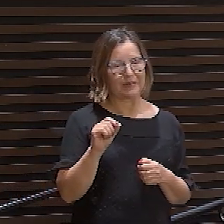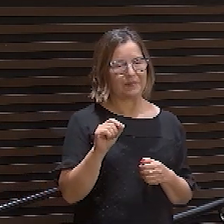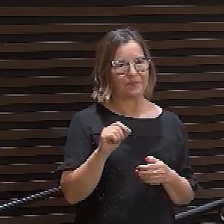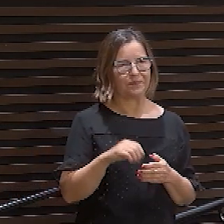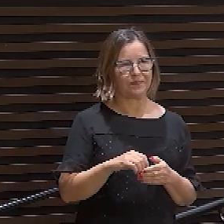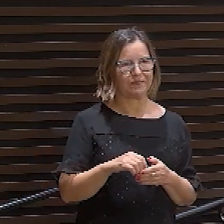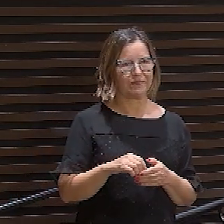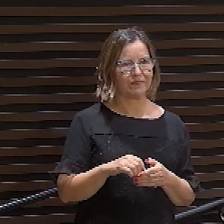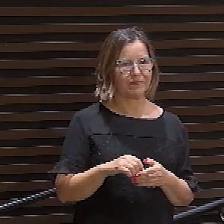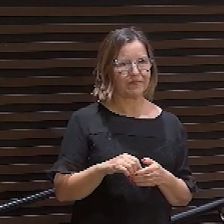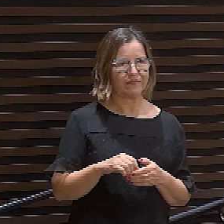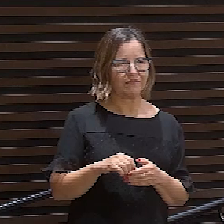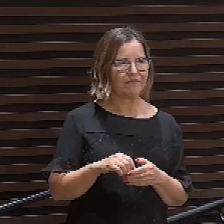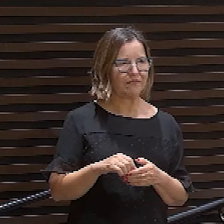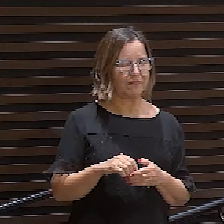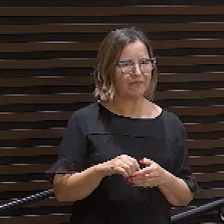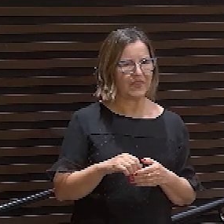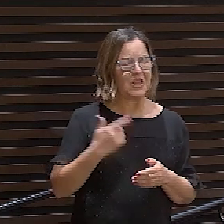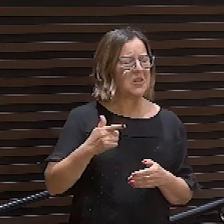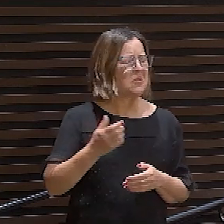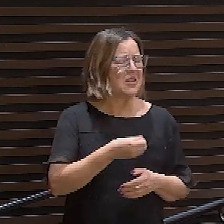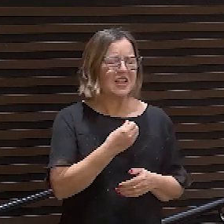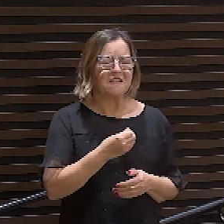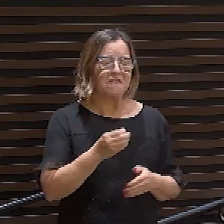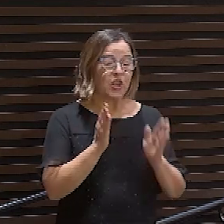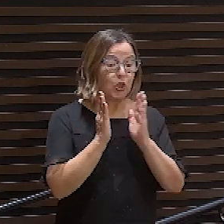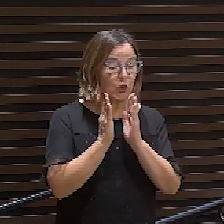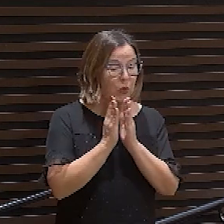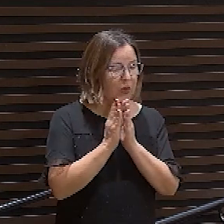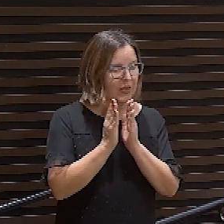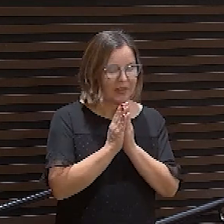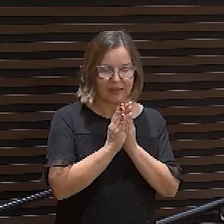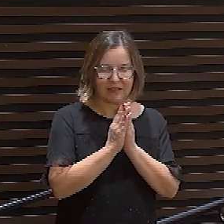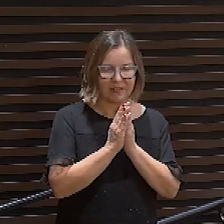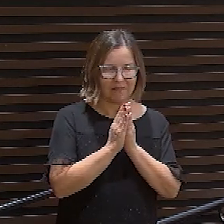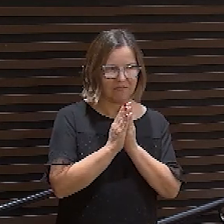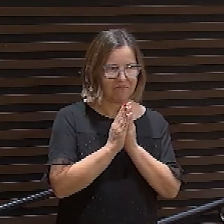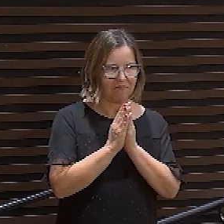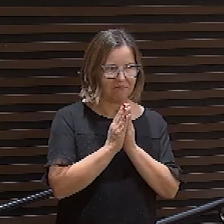Que representa a vida de oração e de adoração em contraste com o mundo.